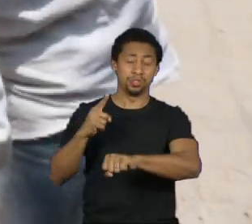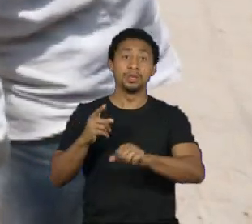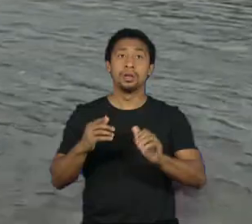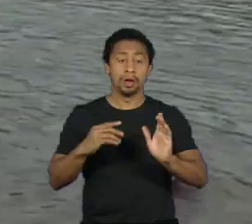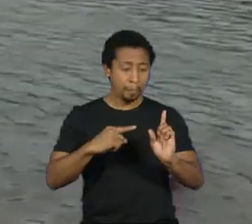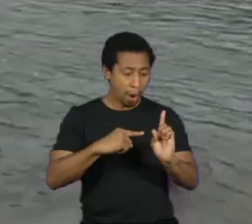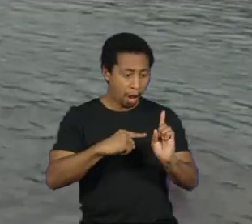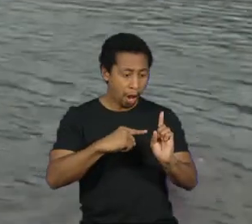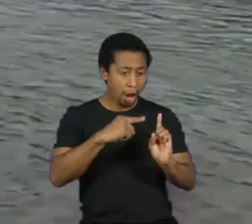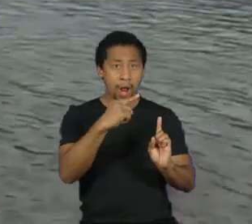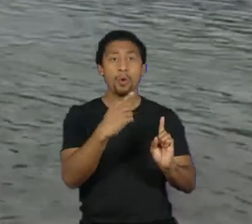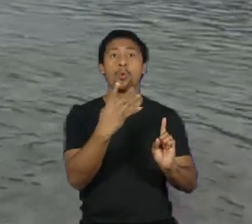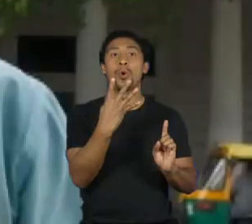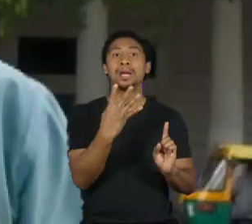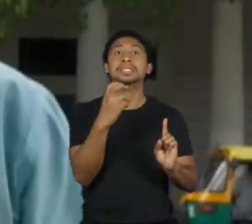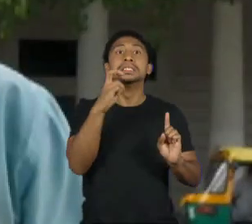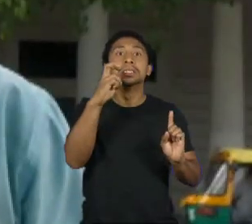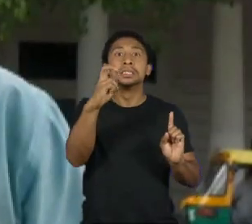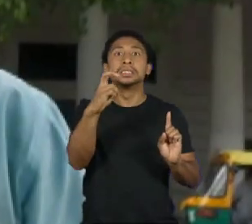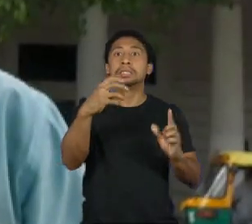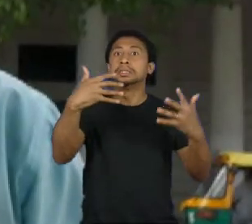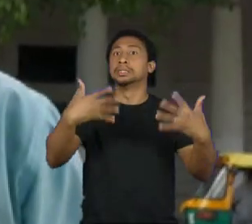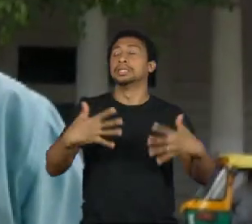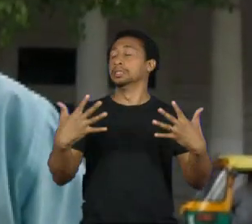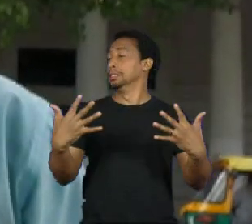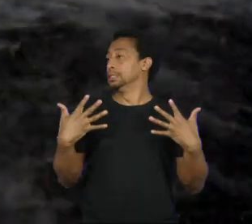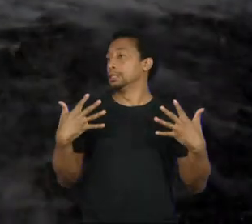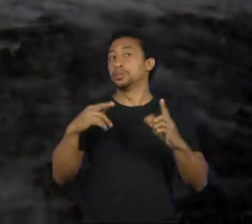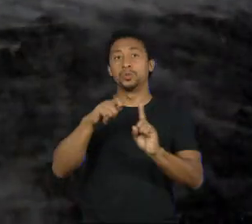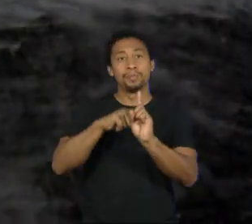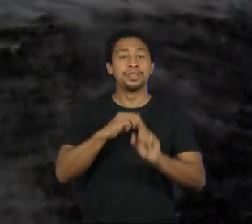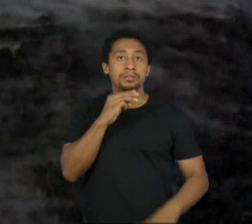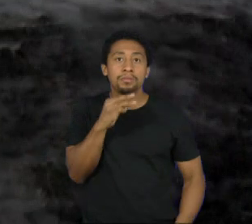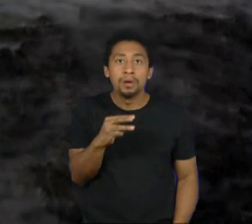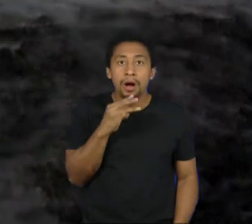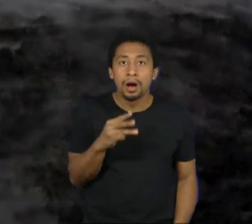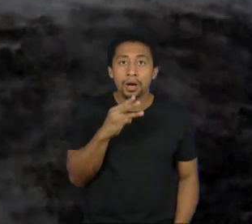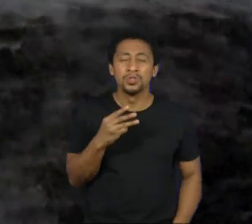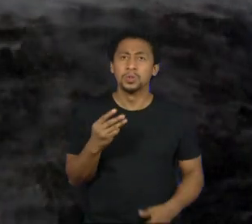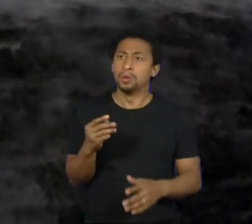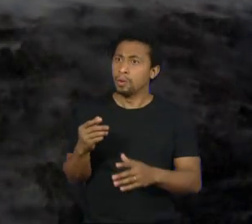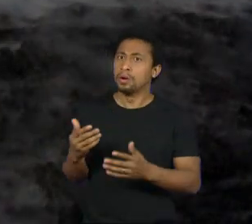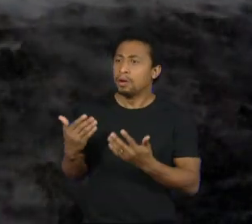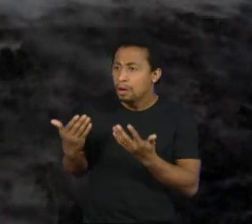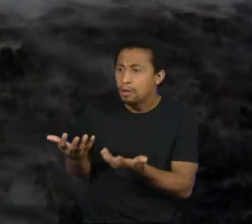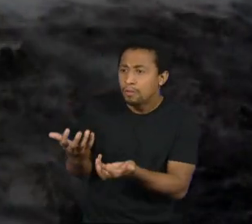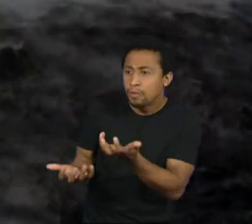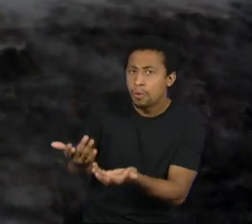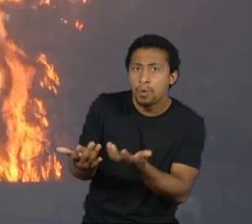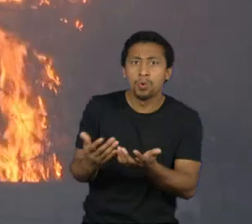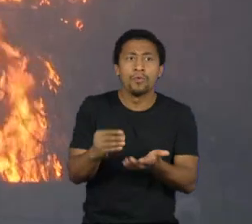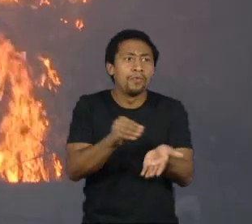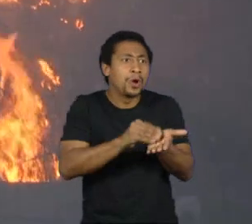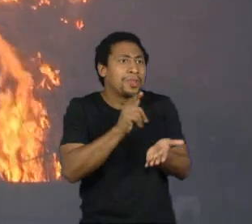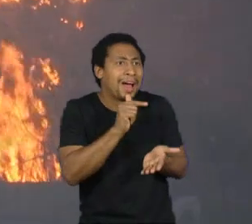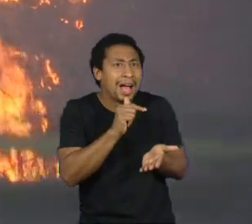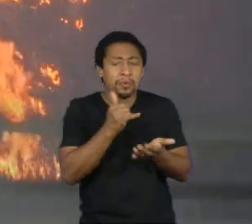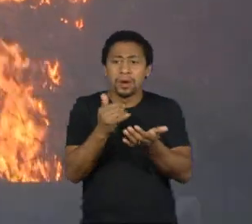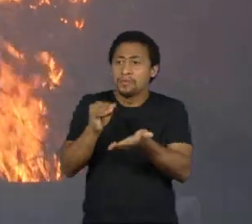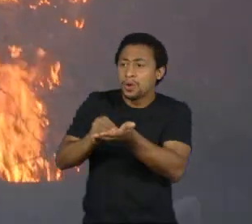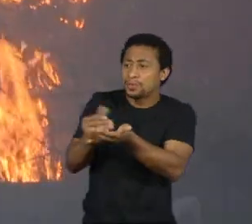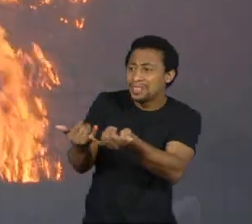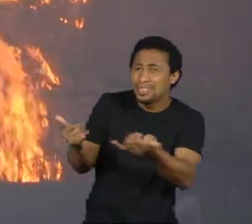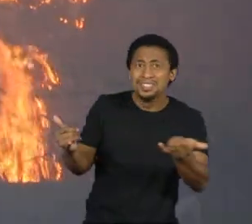e bateu os 45 graus Celsius em março. Há registro de incêndios e falta de água e energia em